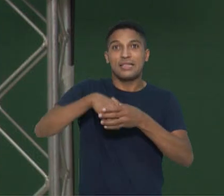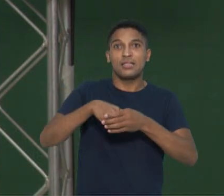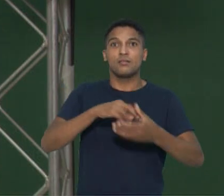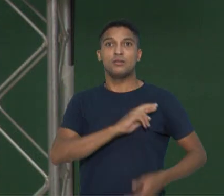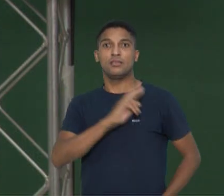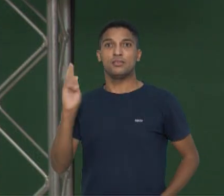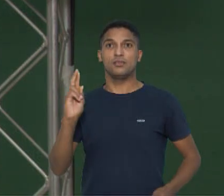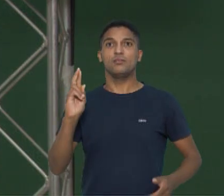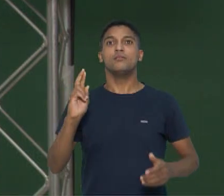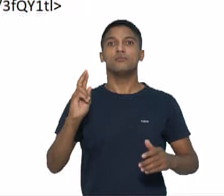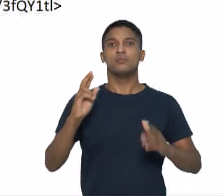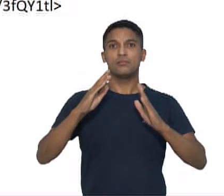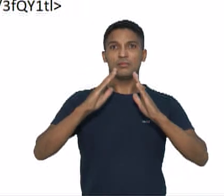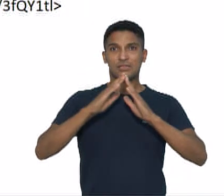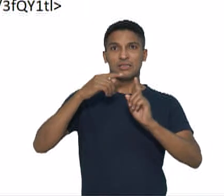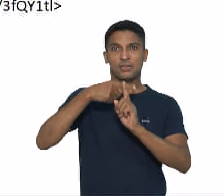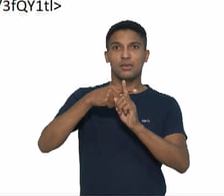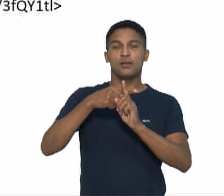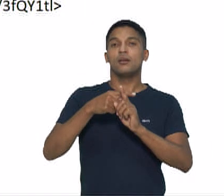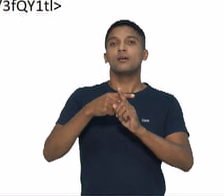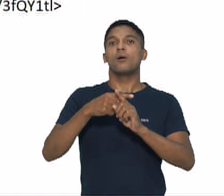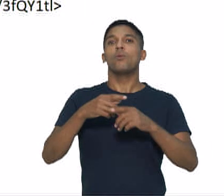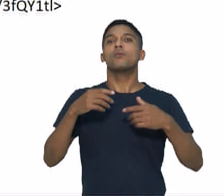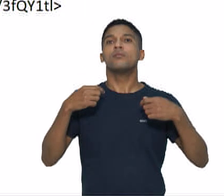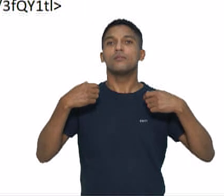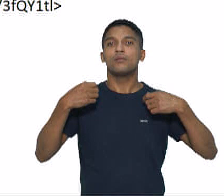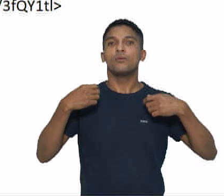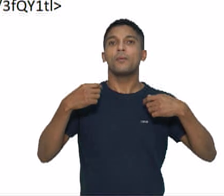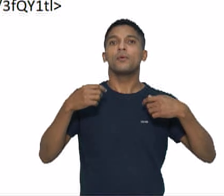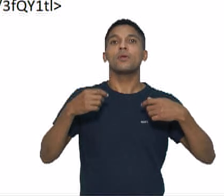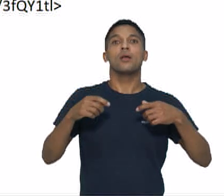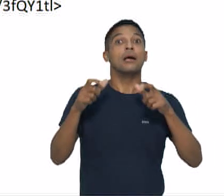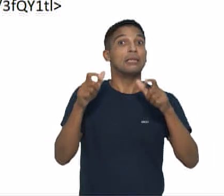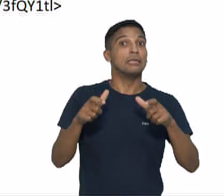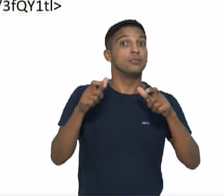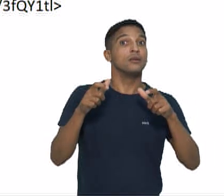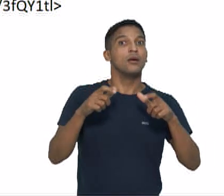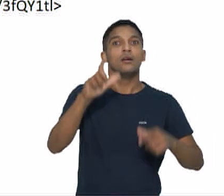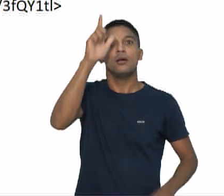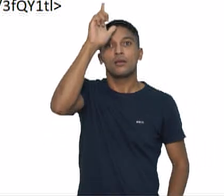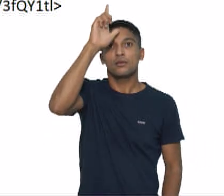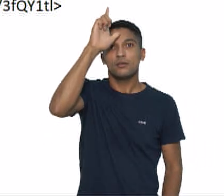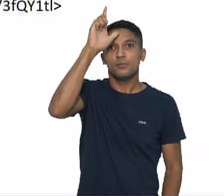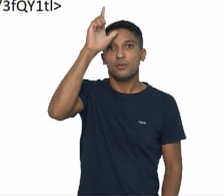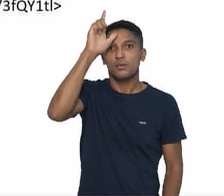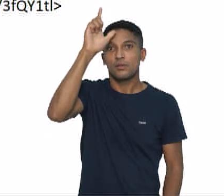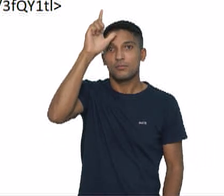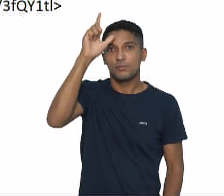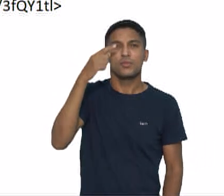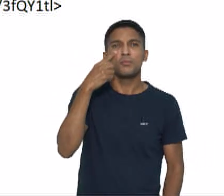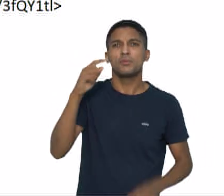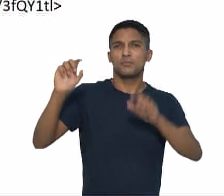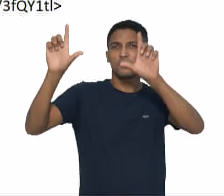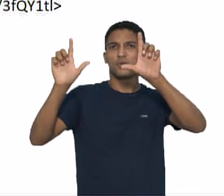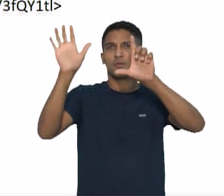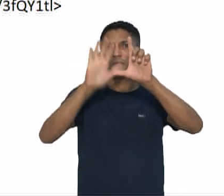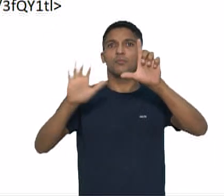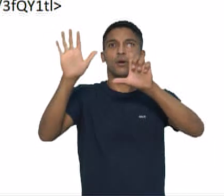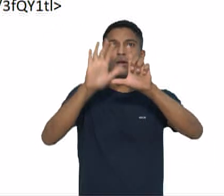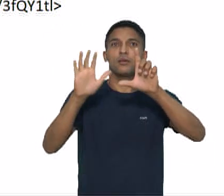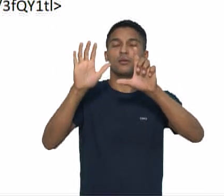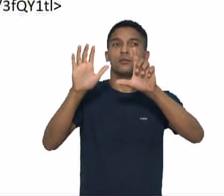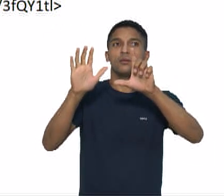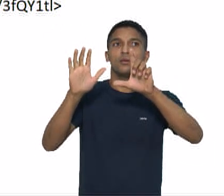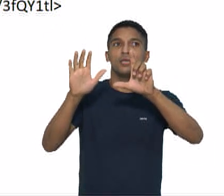igrejas. Aqui nós temos o interior da igreja protestante de Santa Maria, na Alemanha. Notem que nesta imagem não tem